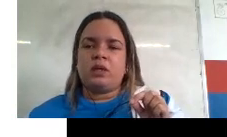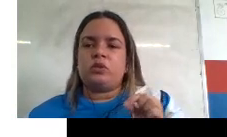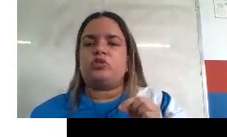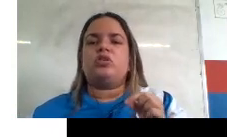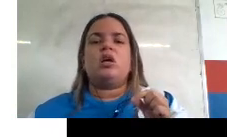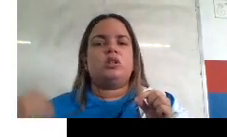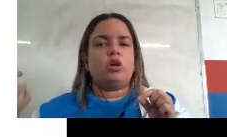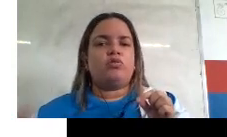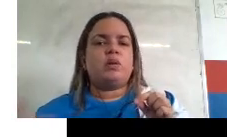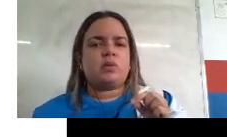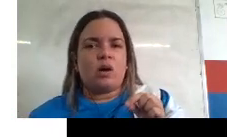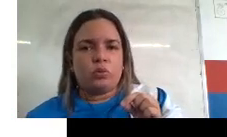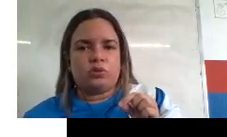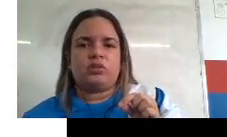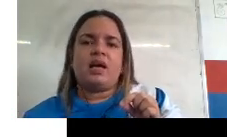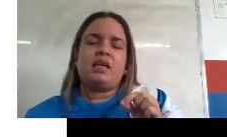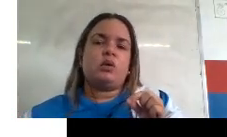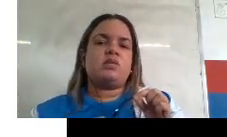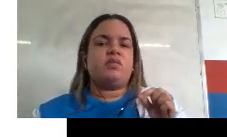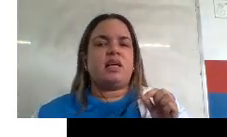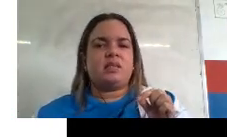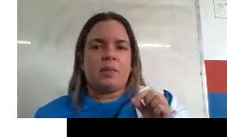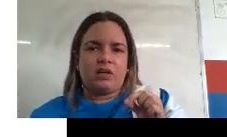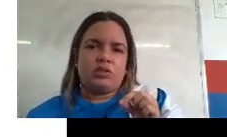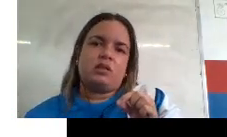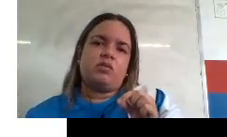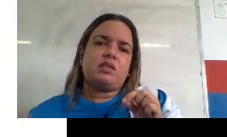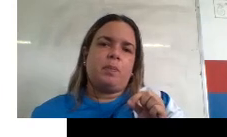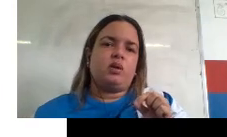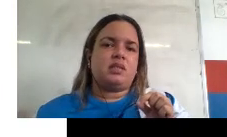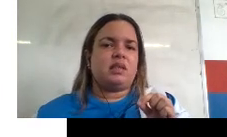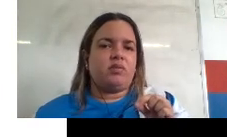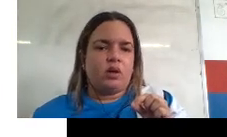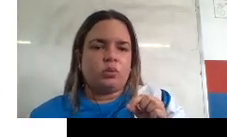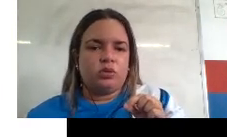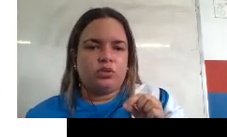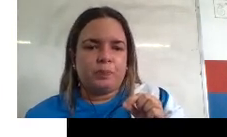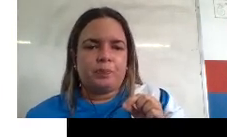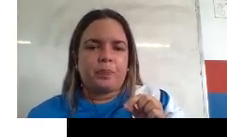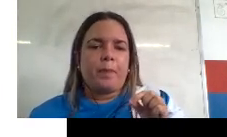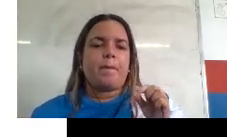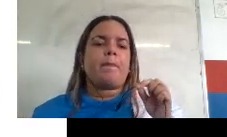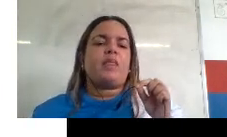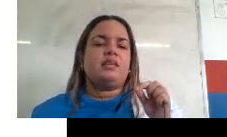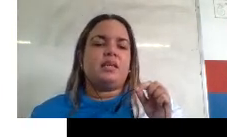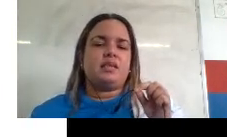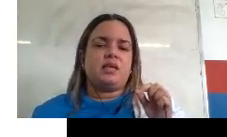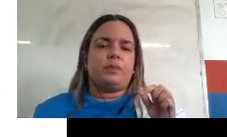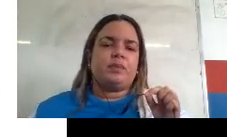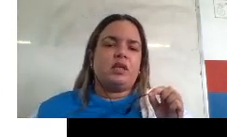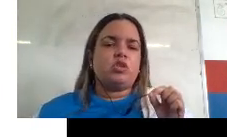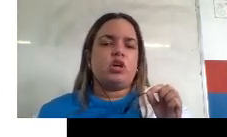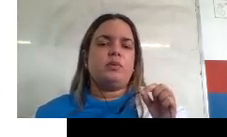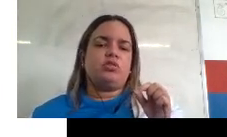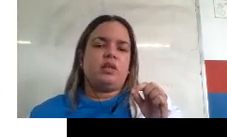direitos humanos. Nós vimos alguns, né? Aí, inclusive nas imagens. Então, você pode escrever alguns.